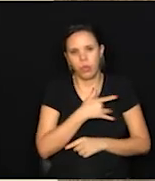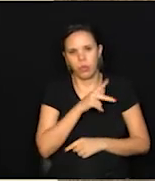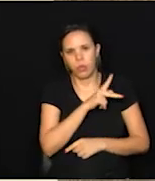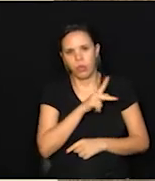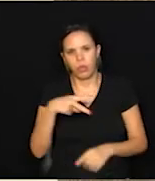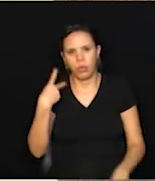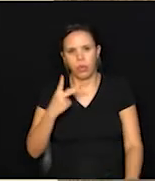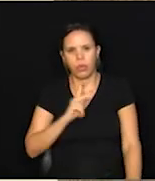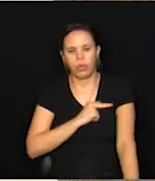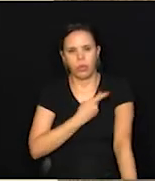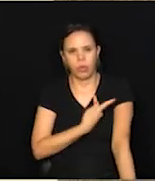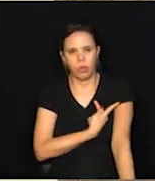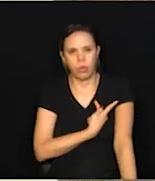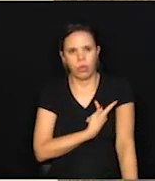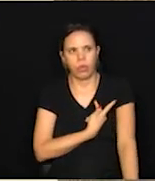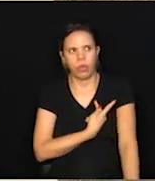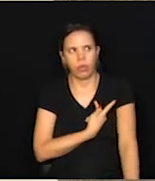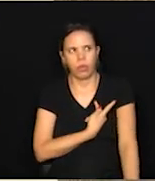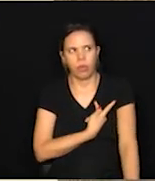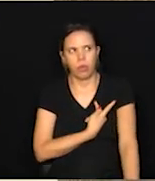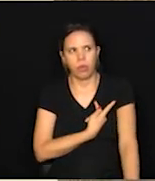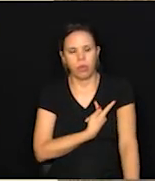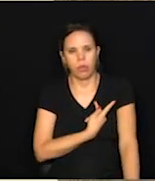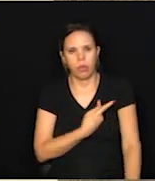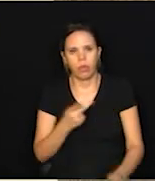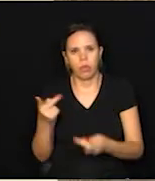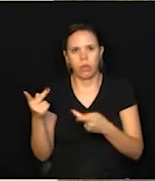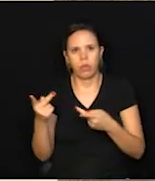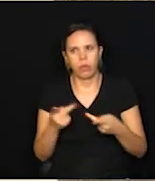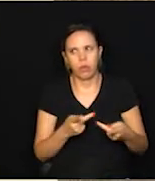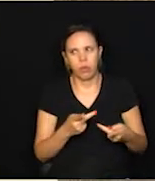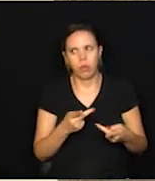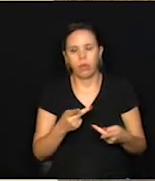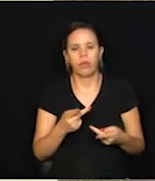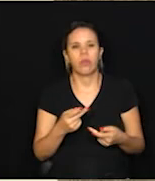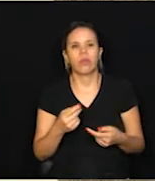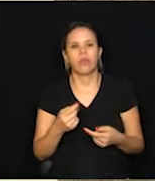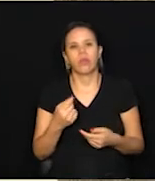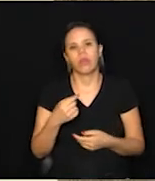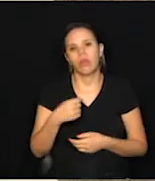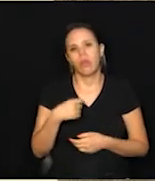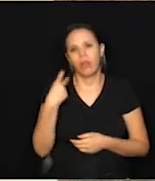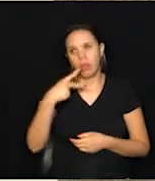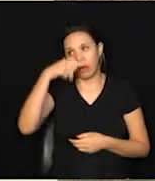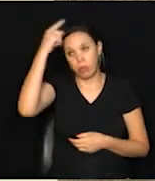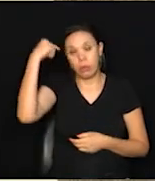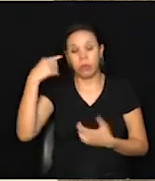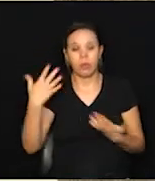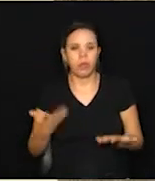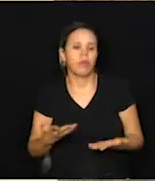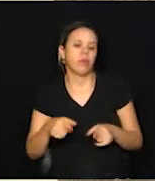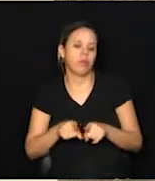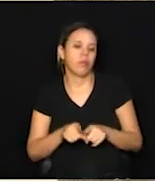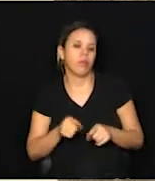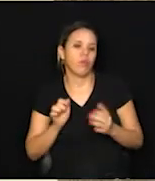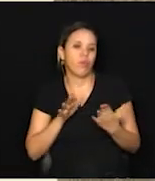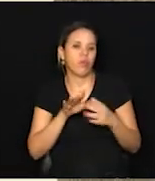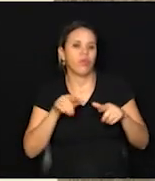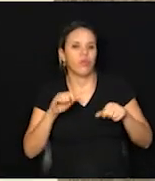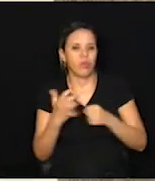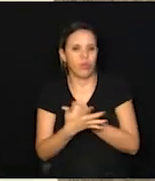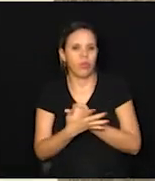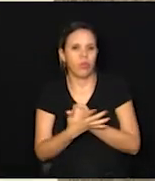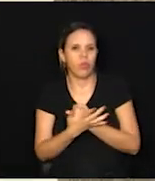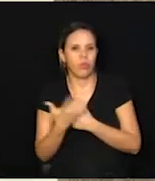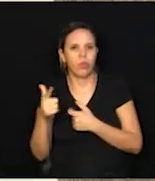presidida pelo vereador Paulo Gaspar, contou com convidados, falou sobre políticas públicas de enfrentamento à pandemia de Covid-19,